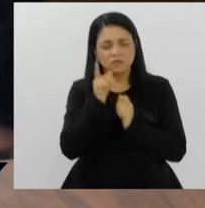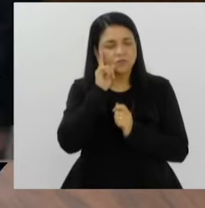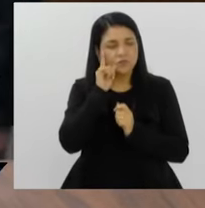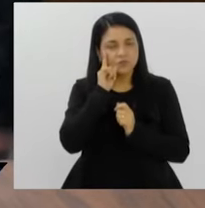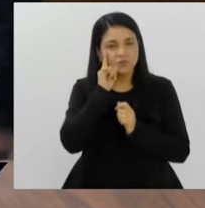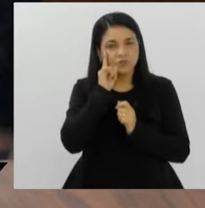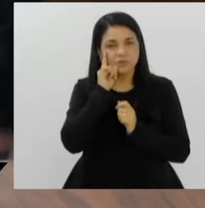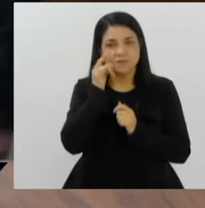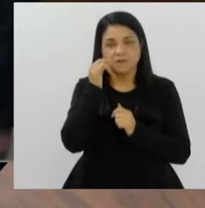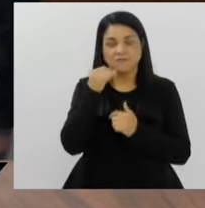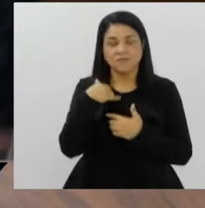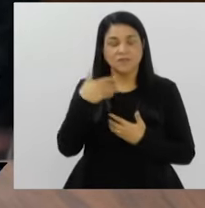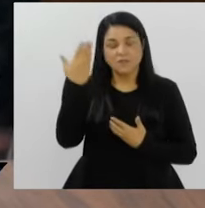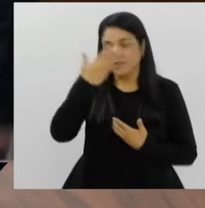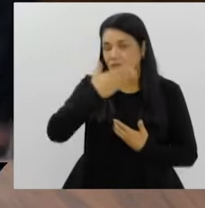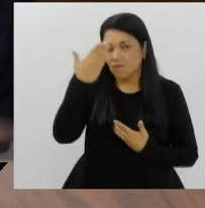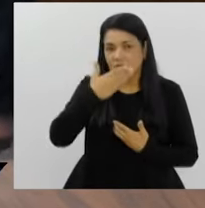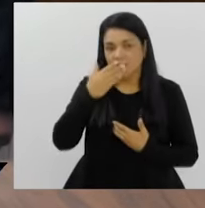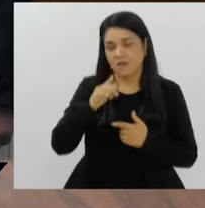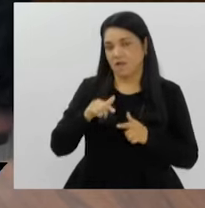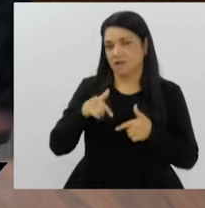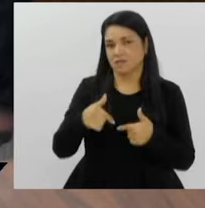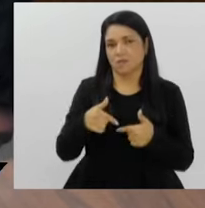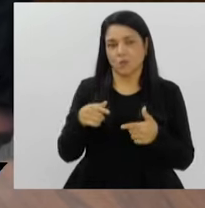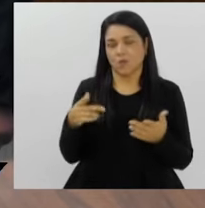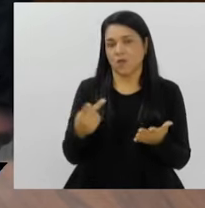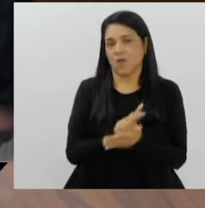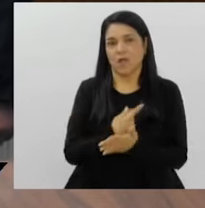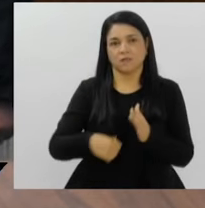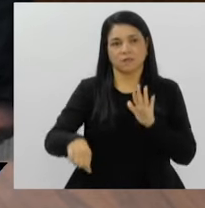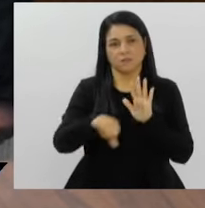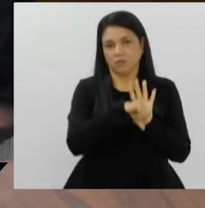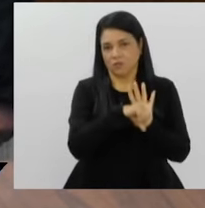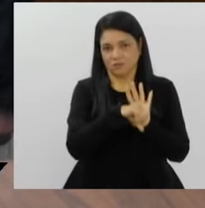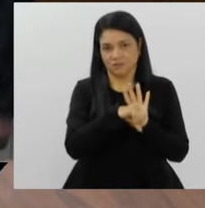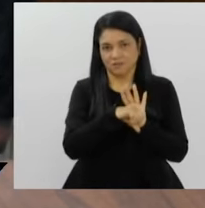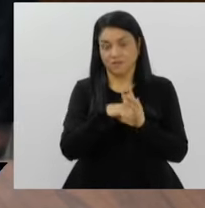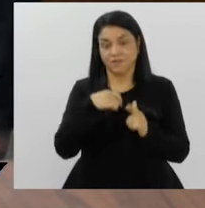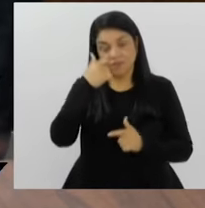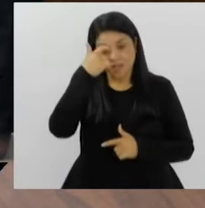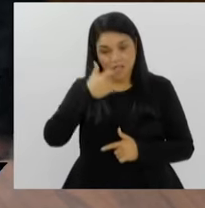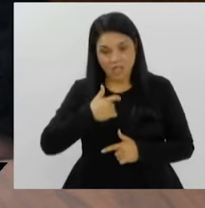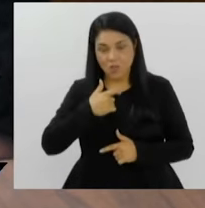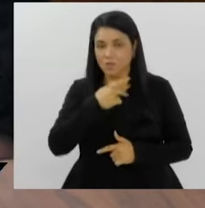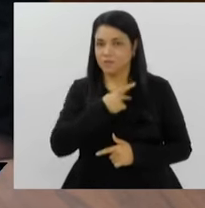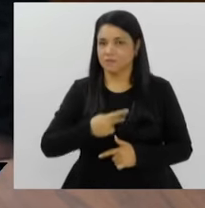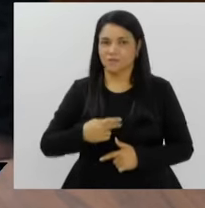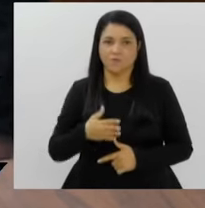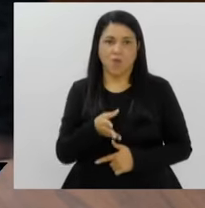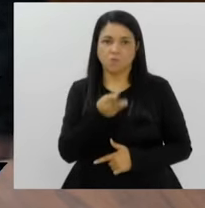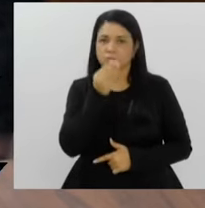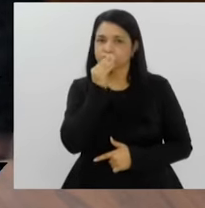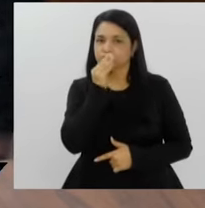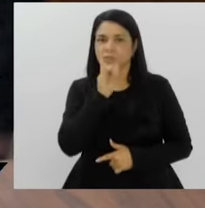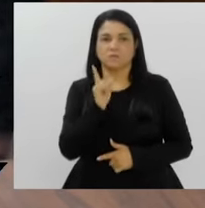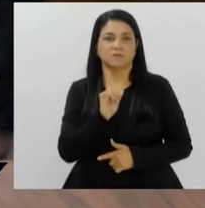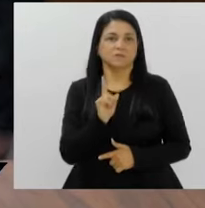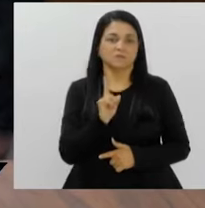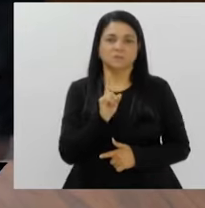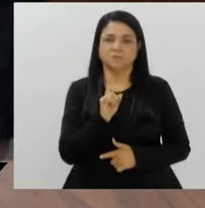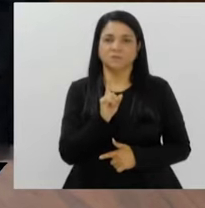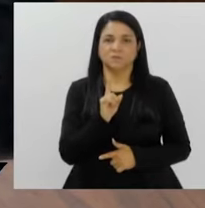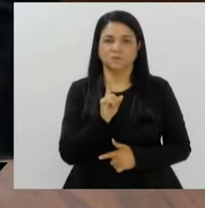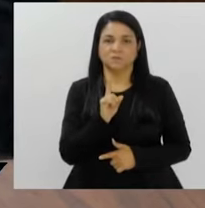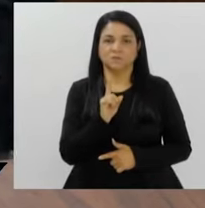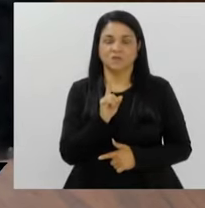ação dessa. Porque, senhor presidente, eu não vou ficar quieto. Porque